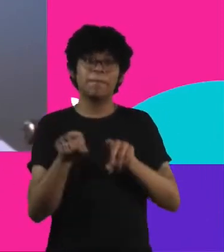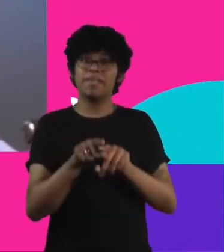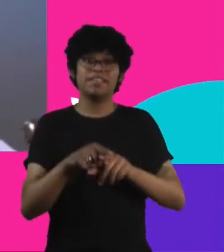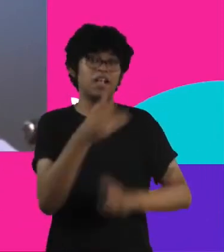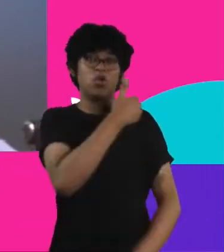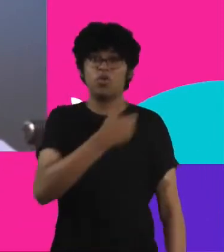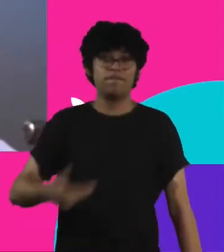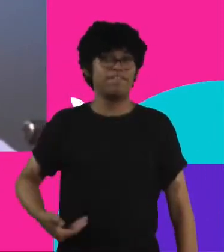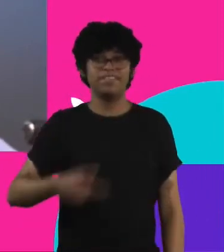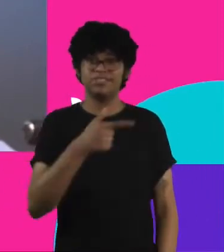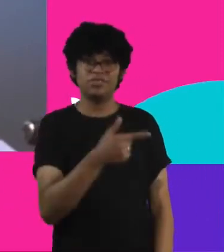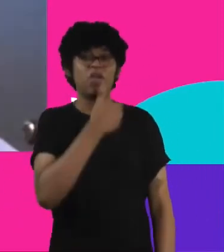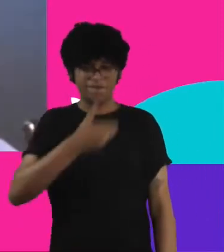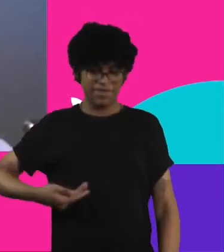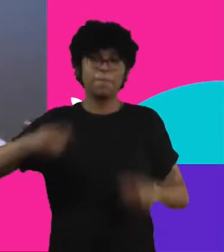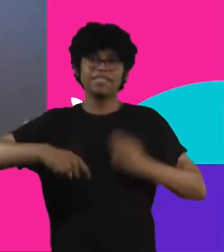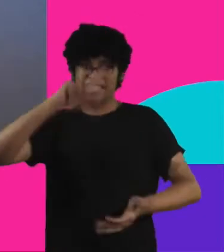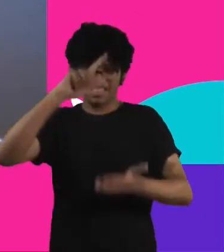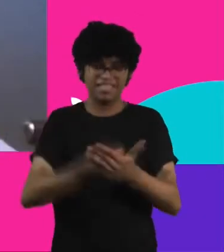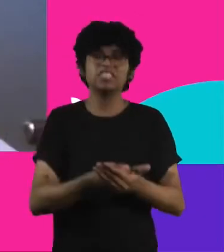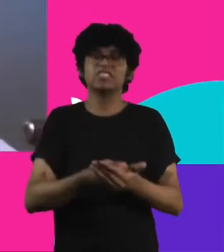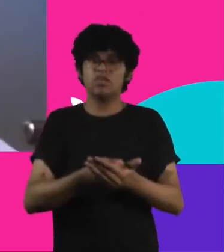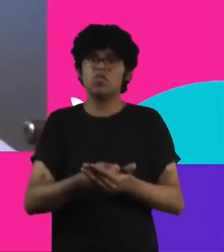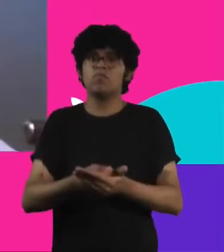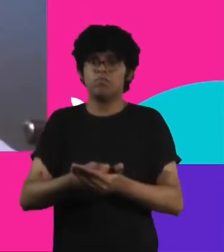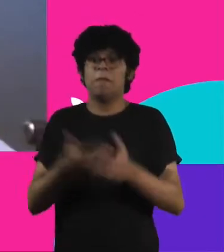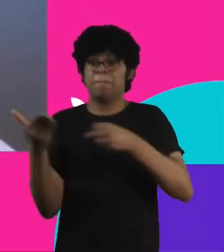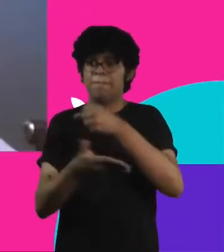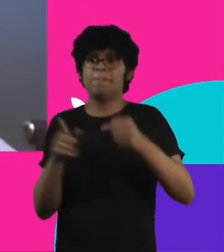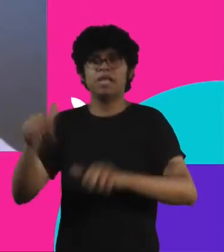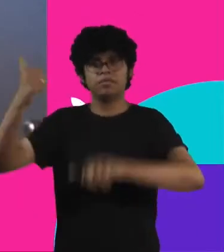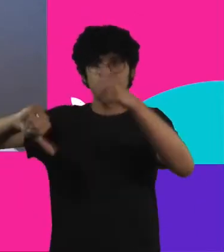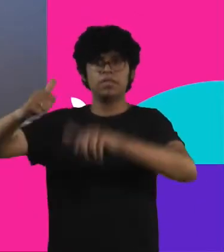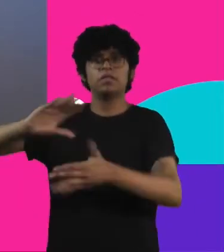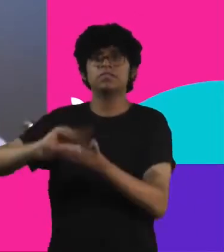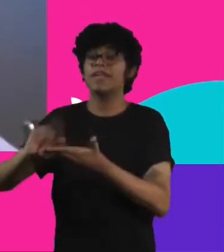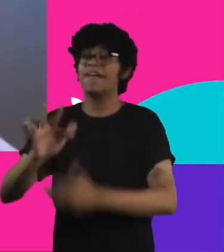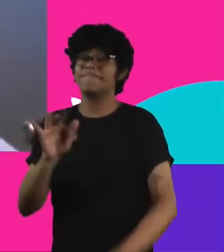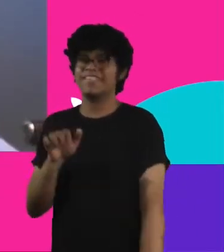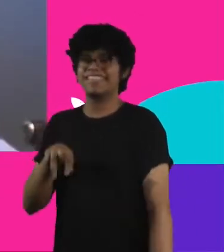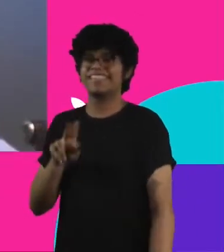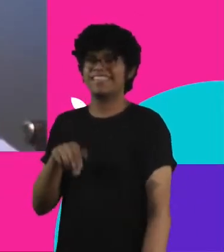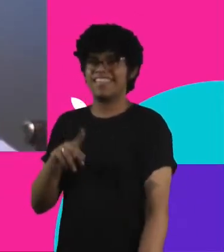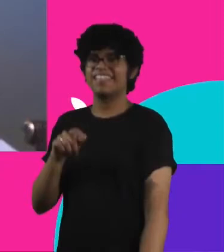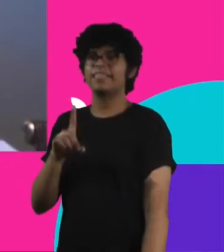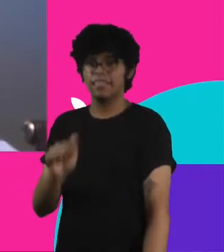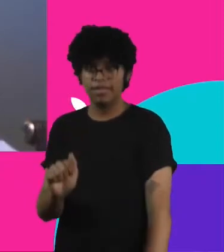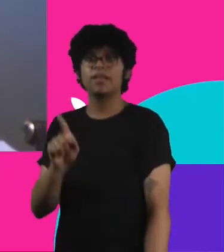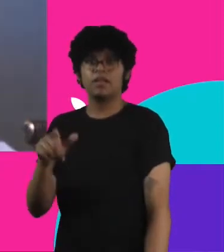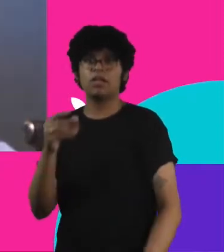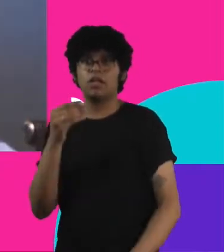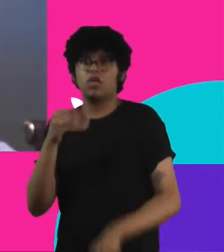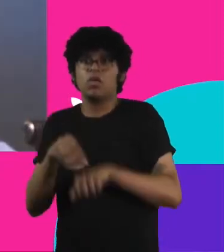público também poder tomar decisões baseadas em análise de dados, e como a Fernanda trouxe no início da nossa conversa, não é simplesmente eu